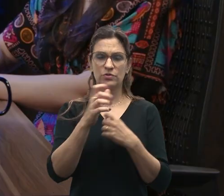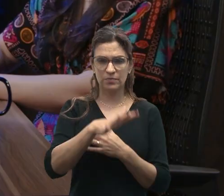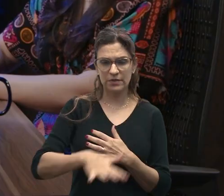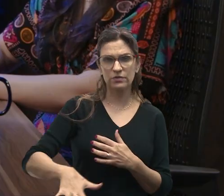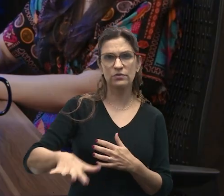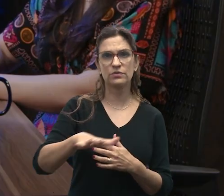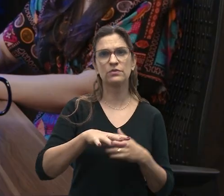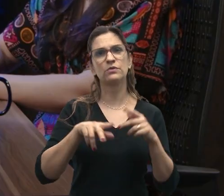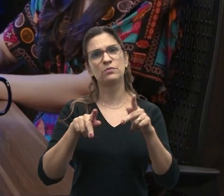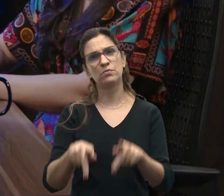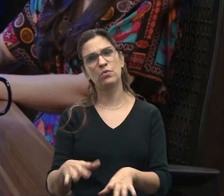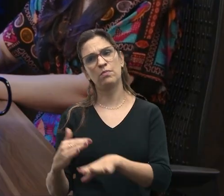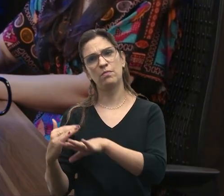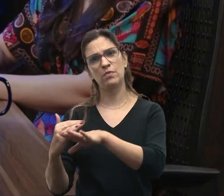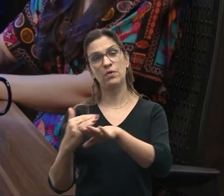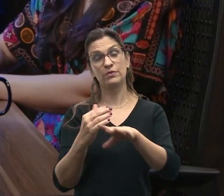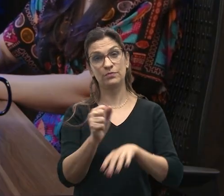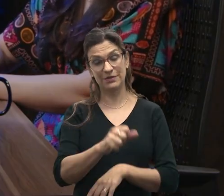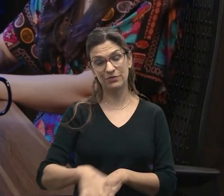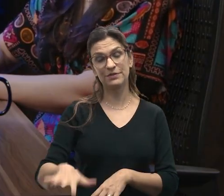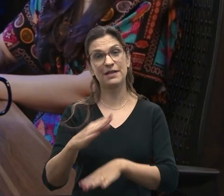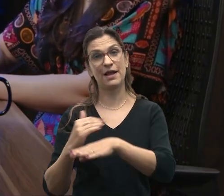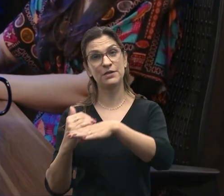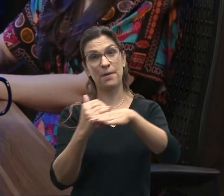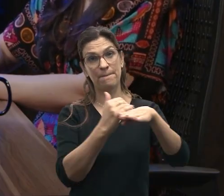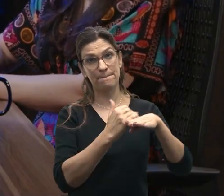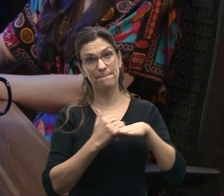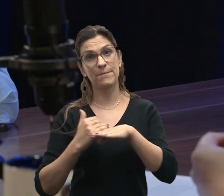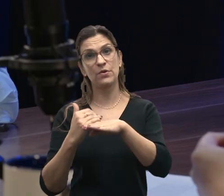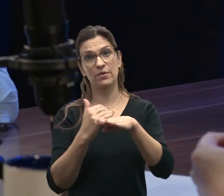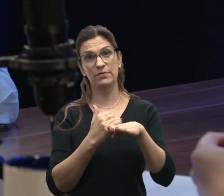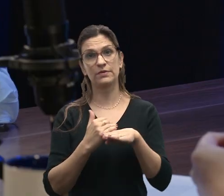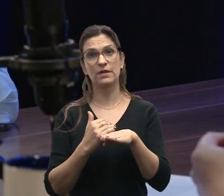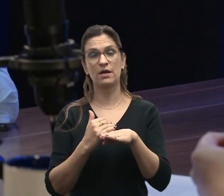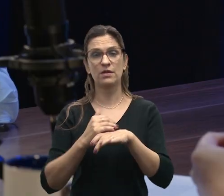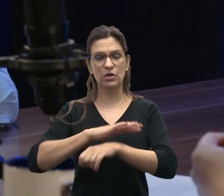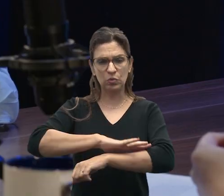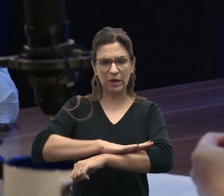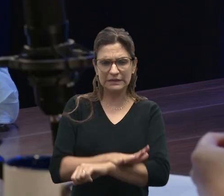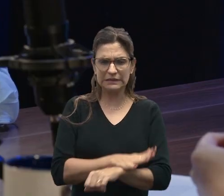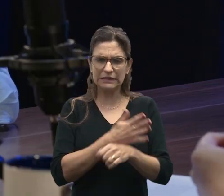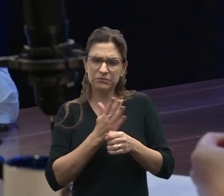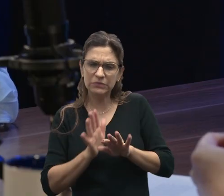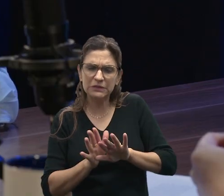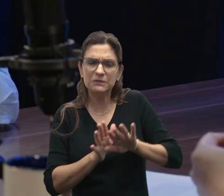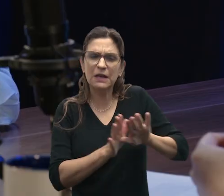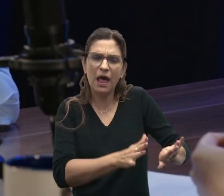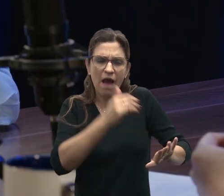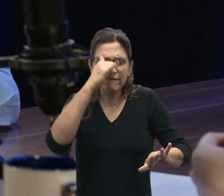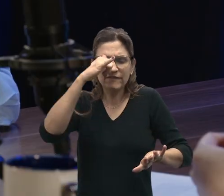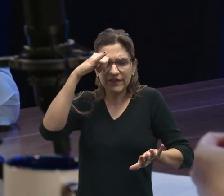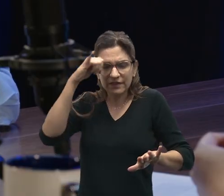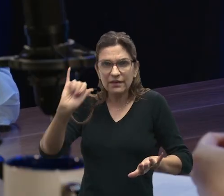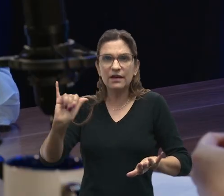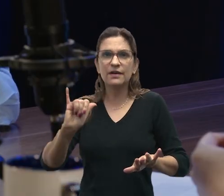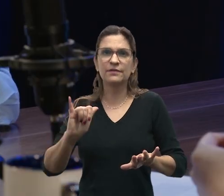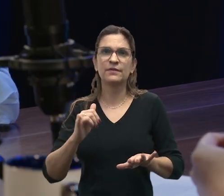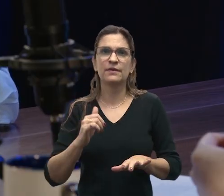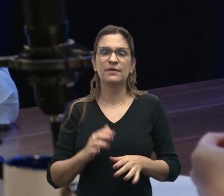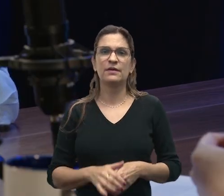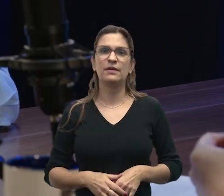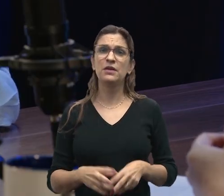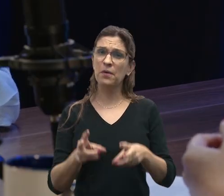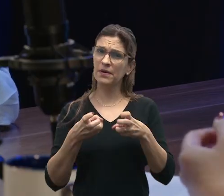mais igualdade, né, afastando toda forma de racismo, né. Às vezes até no plenário eu percebo,